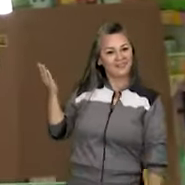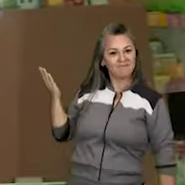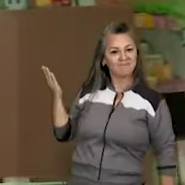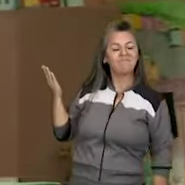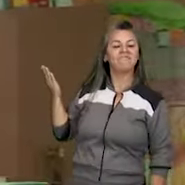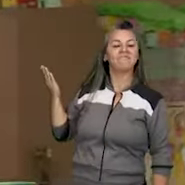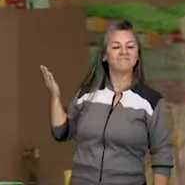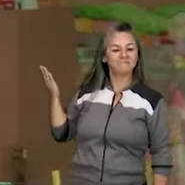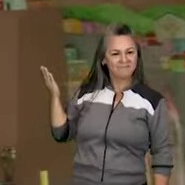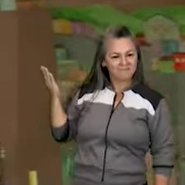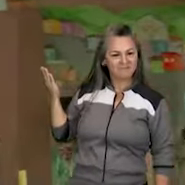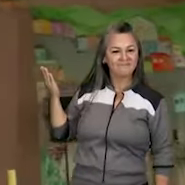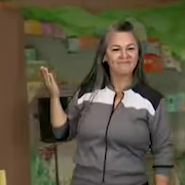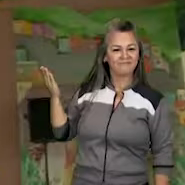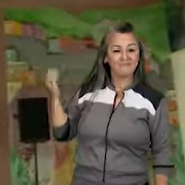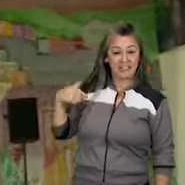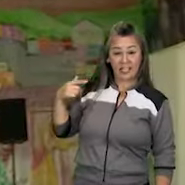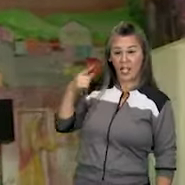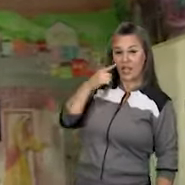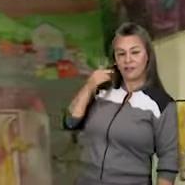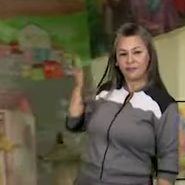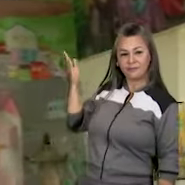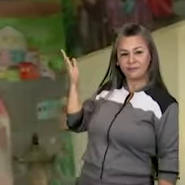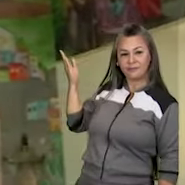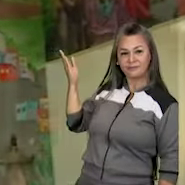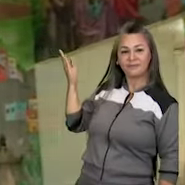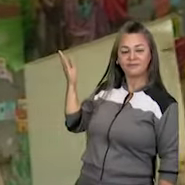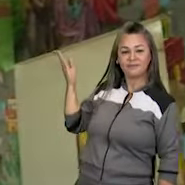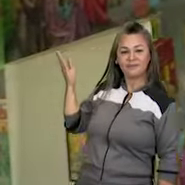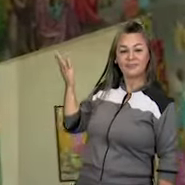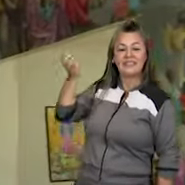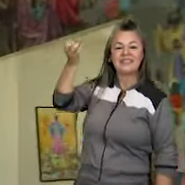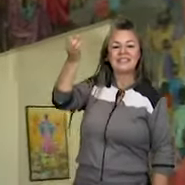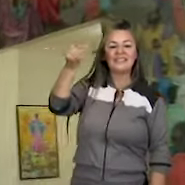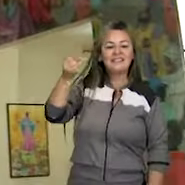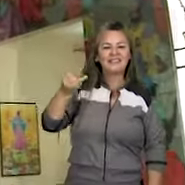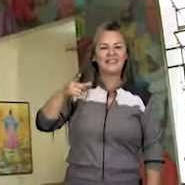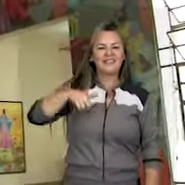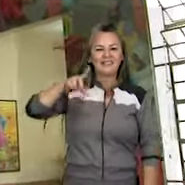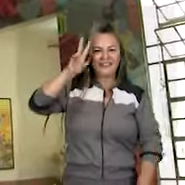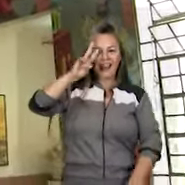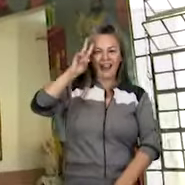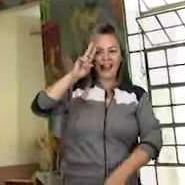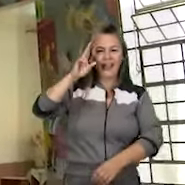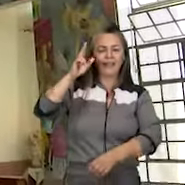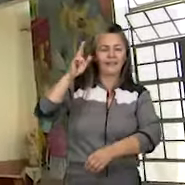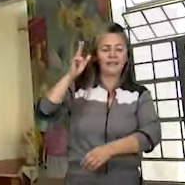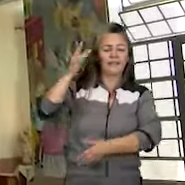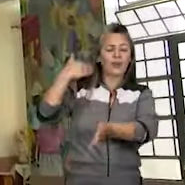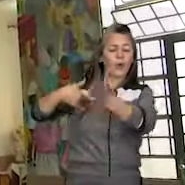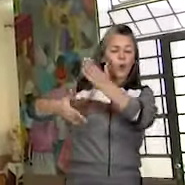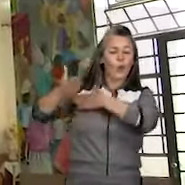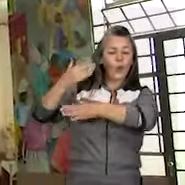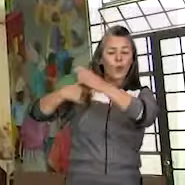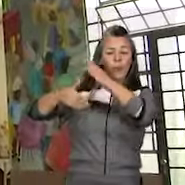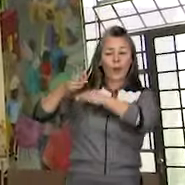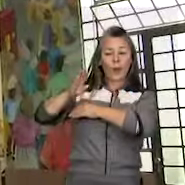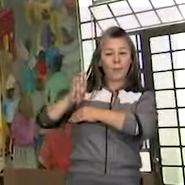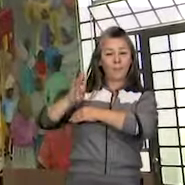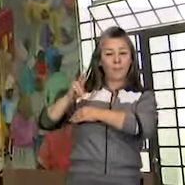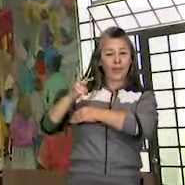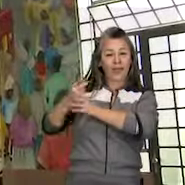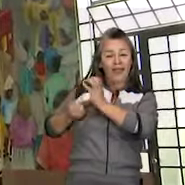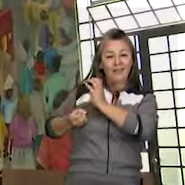del Rei, quando havia, no atual cruzamento da Rua da Bahia com a Rua dos Timbiras, bem no centro de Belo